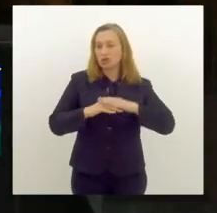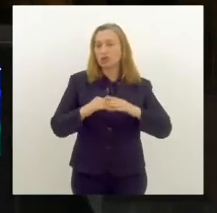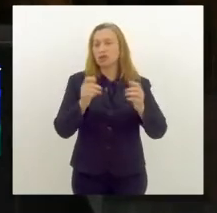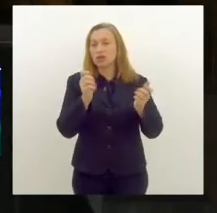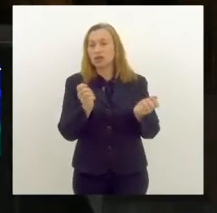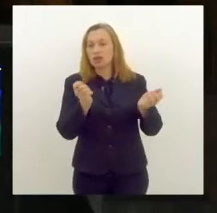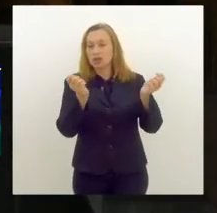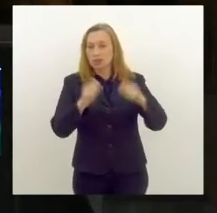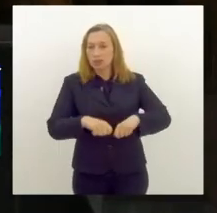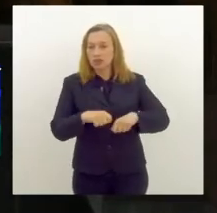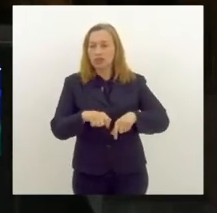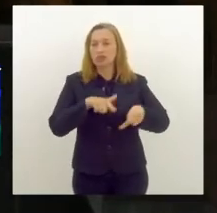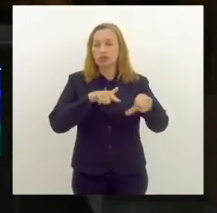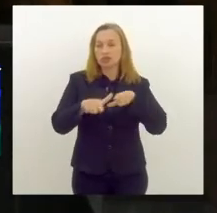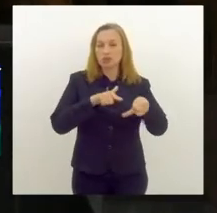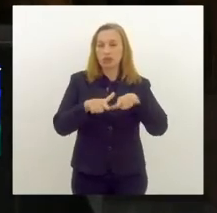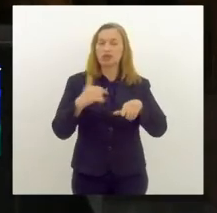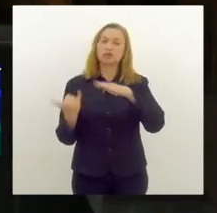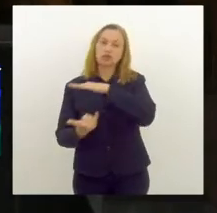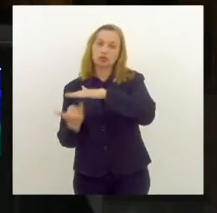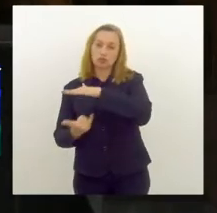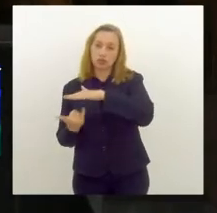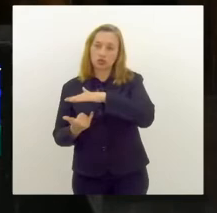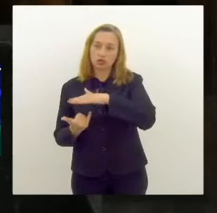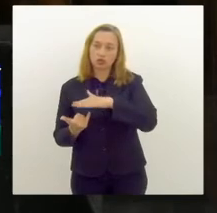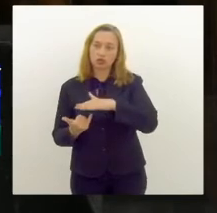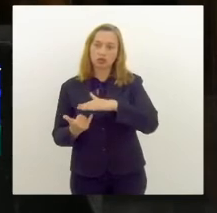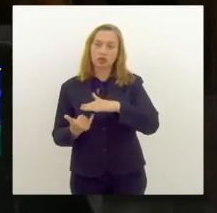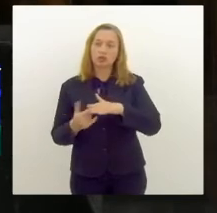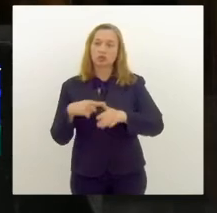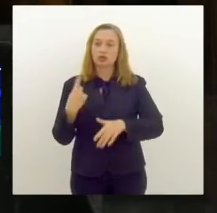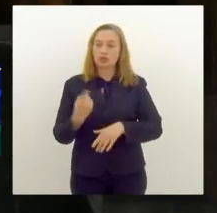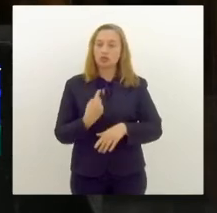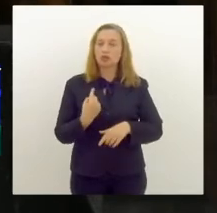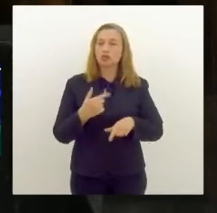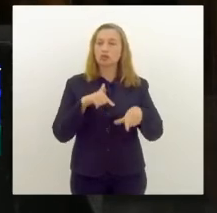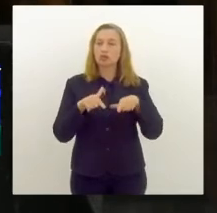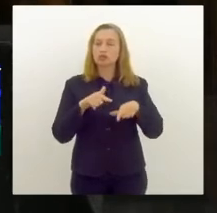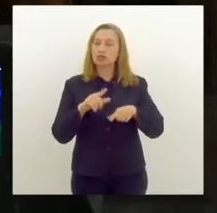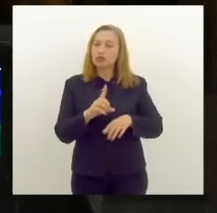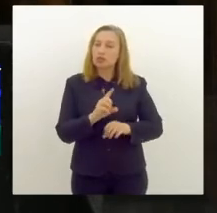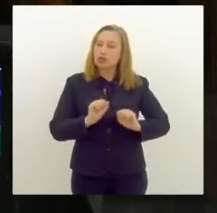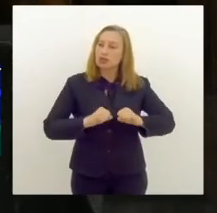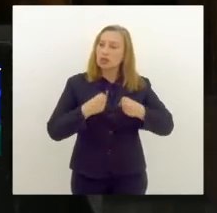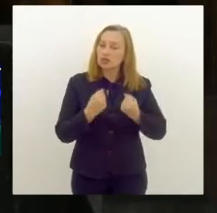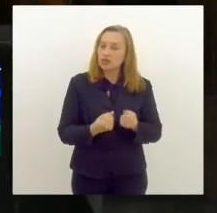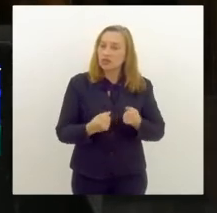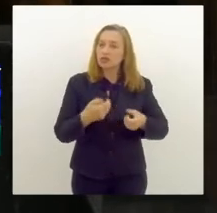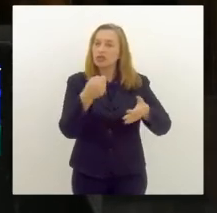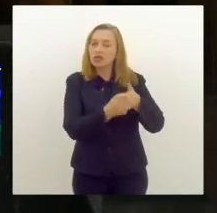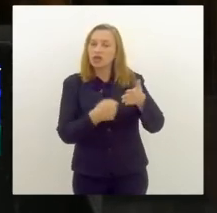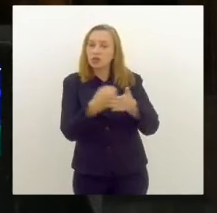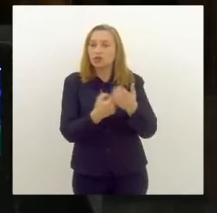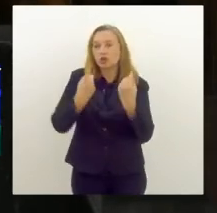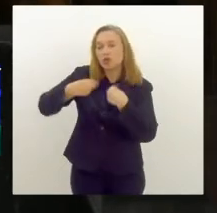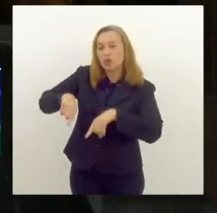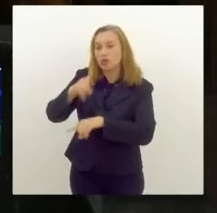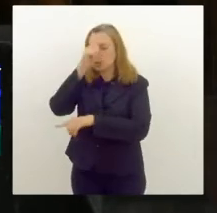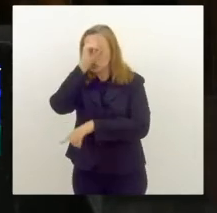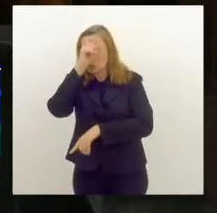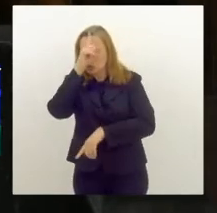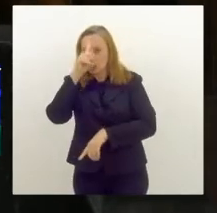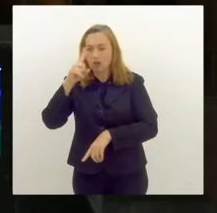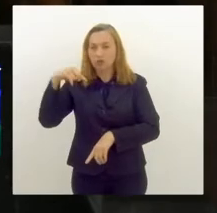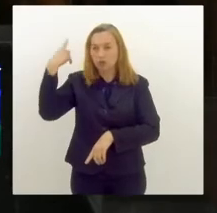qualificados, trabalhando nessas instituições. A gente que atua na defesa da luta antimanicomial, a gente